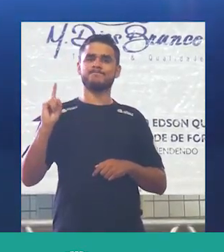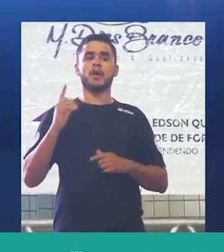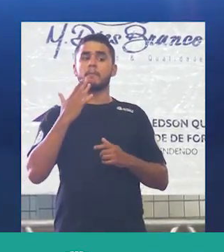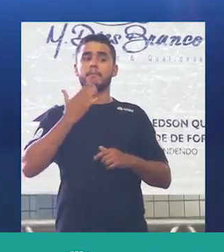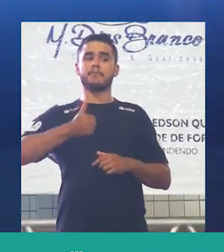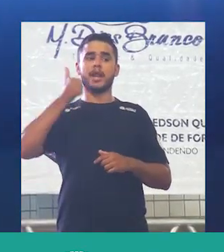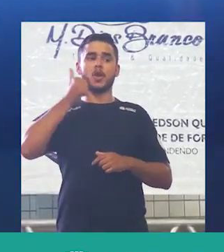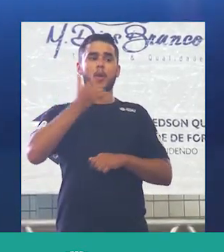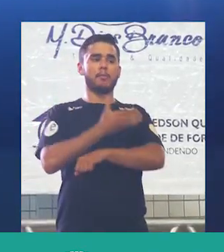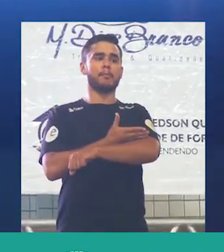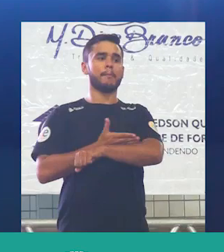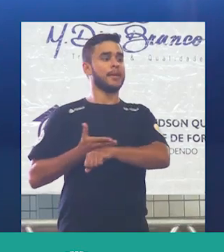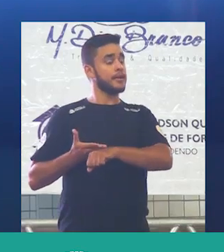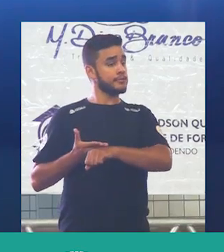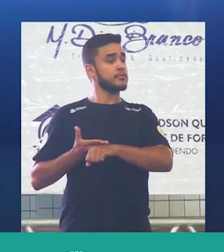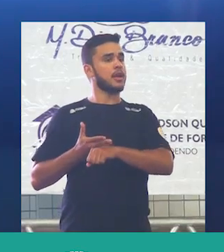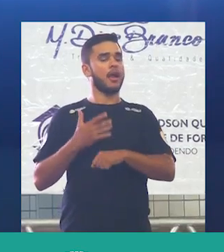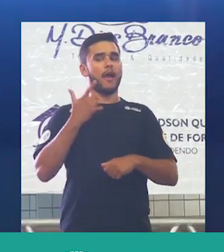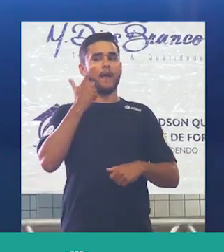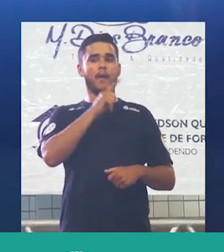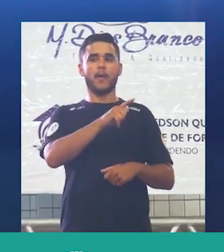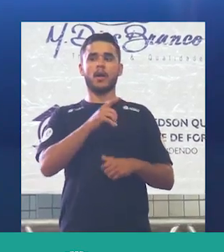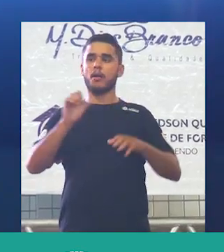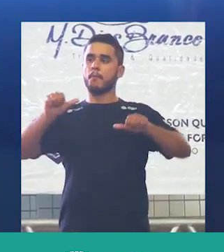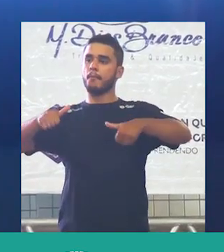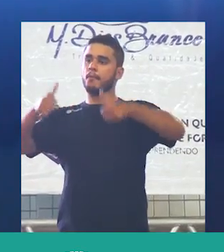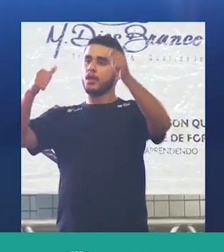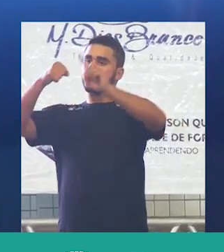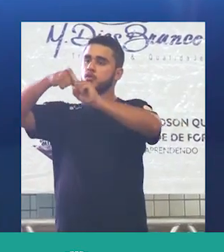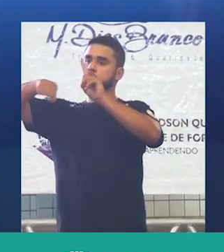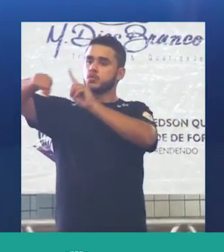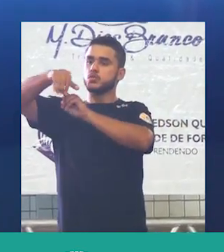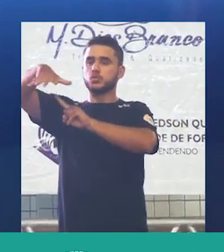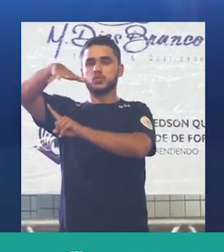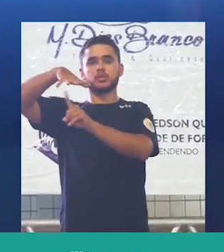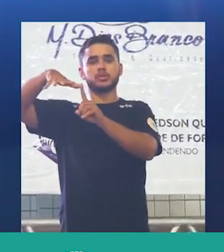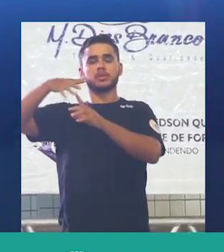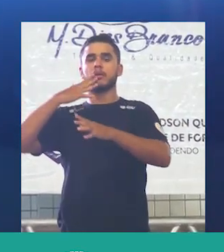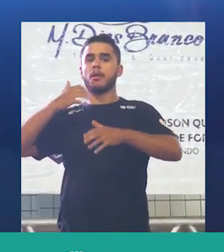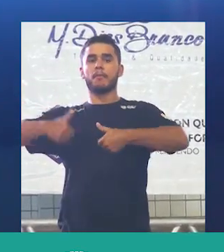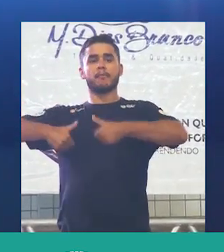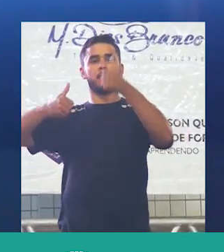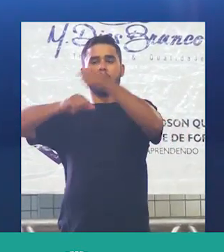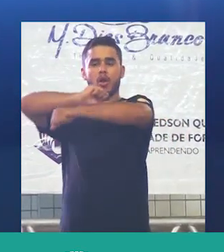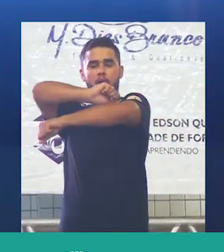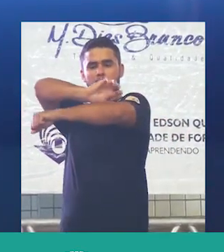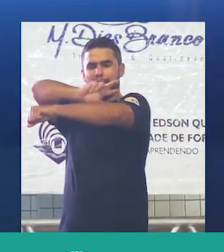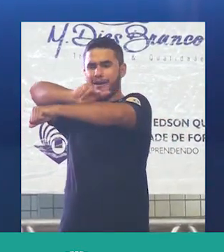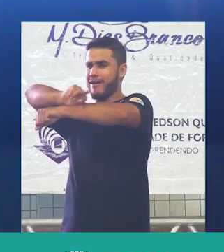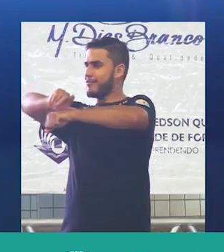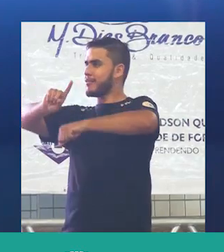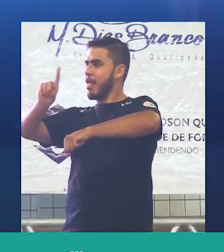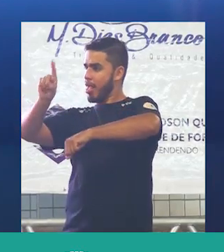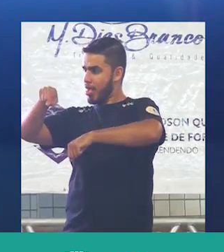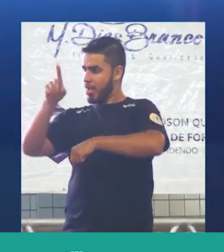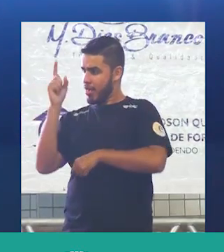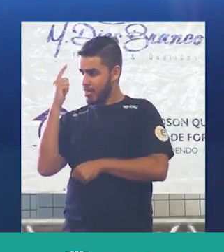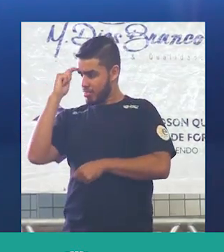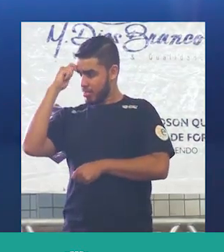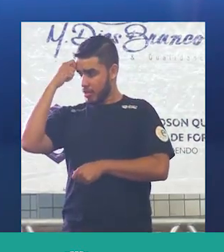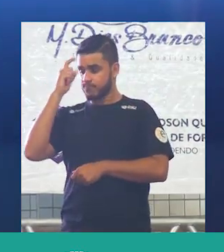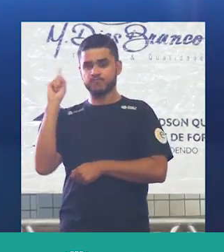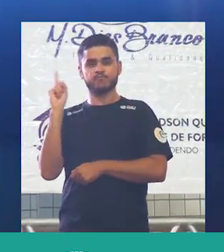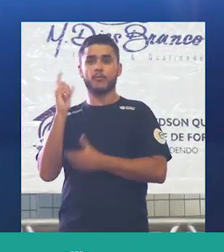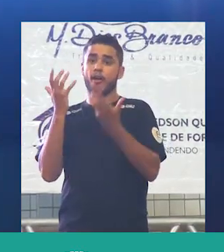para cá seria fazer um melhoramento racial, seria se promover